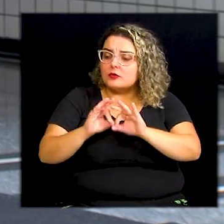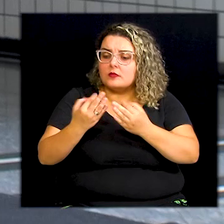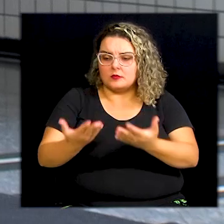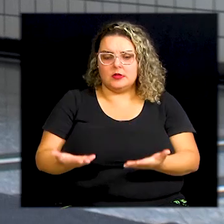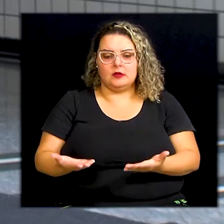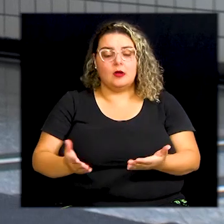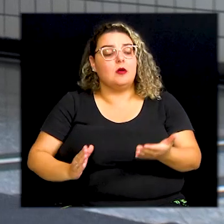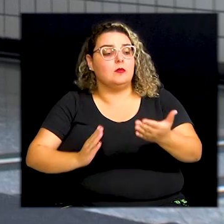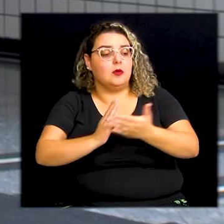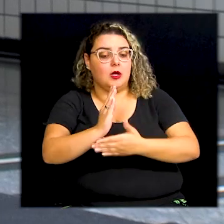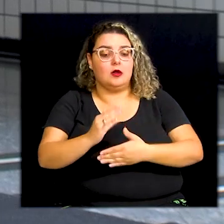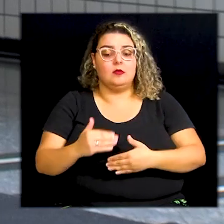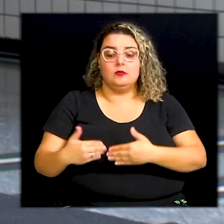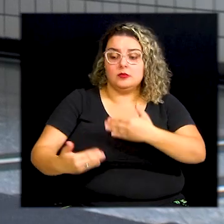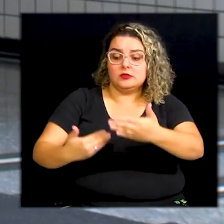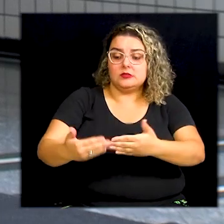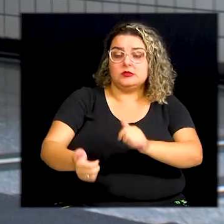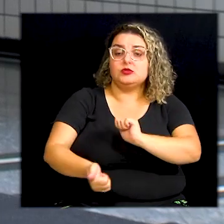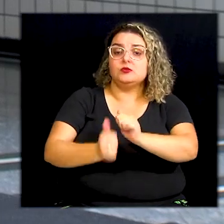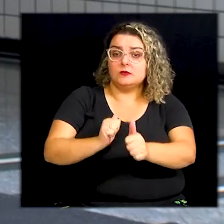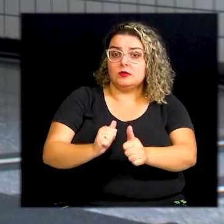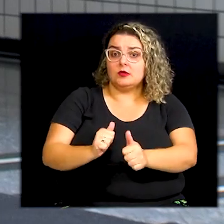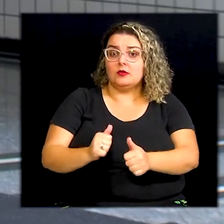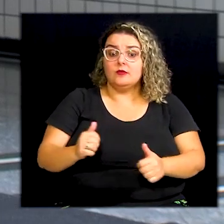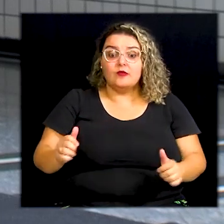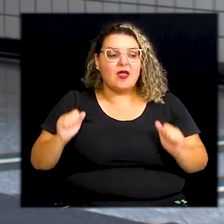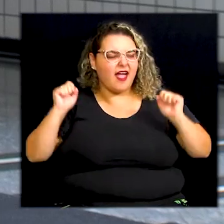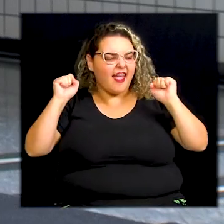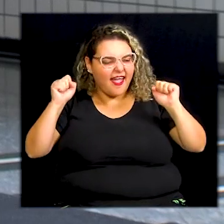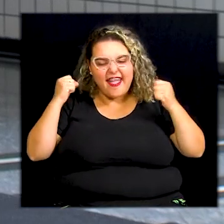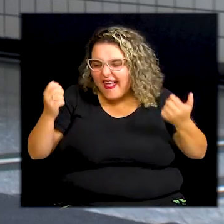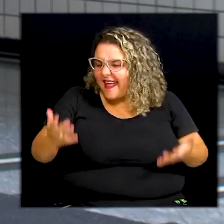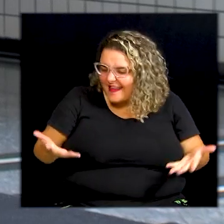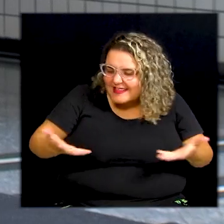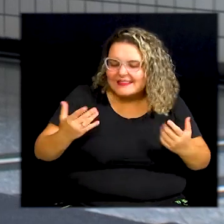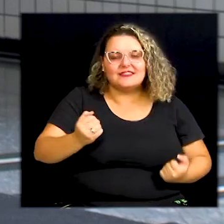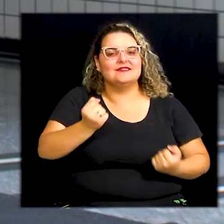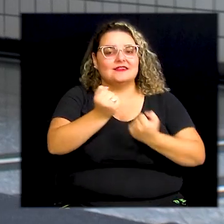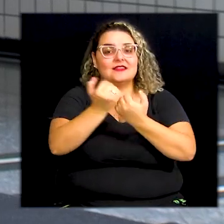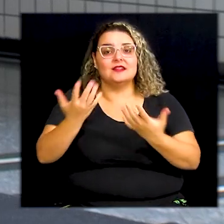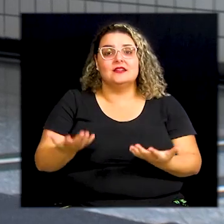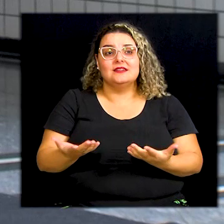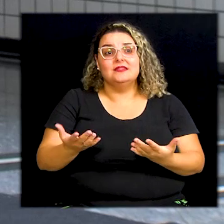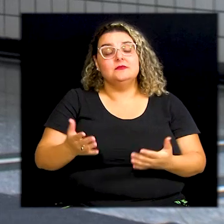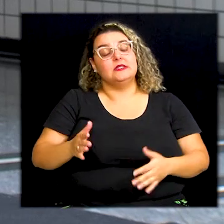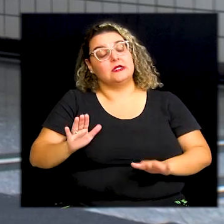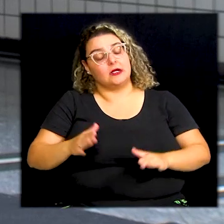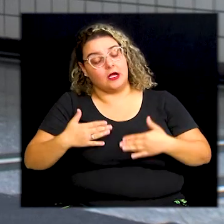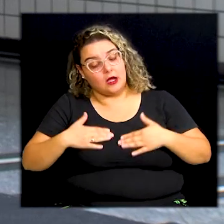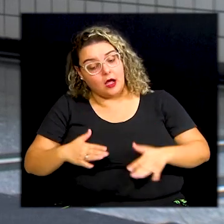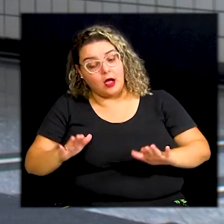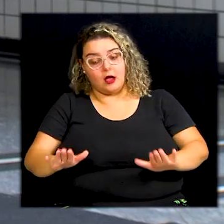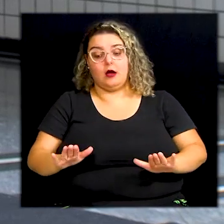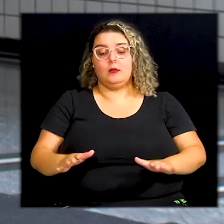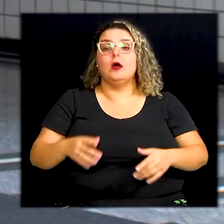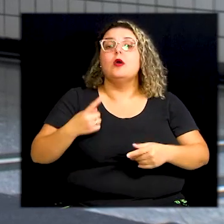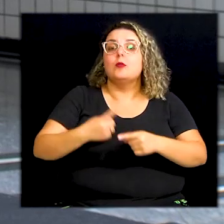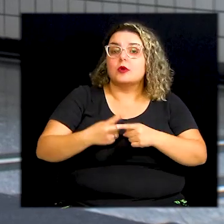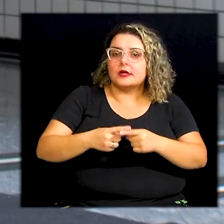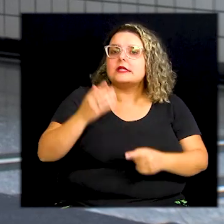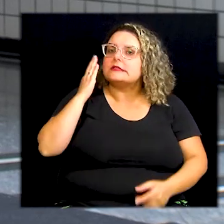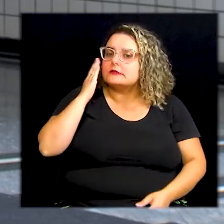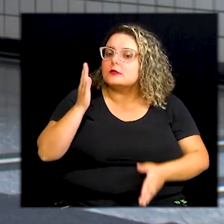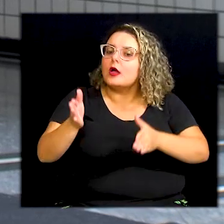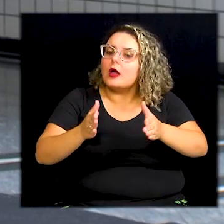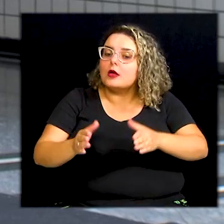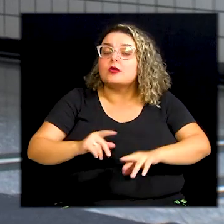foi aprovado, vou seguir no futebol. Foi com animação, todo mundo te apoiou, pé no chão, calma, porque a gente sabe que esse é um